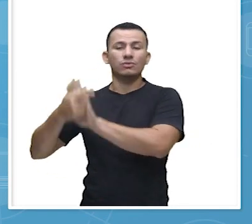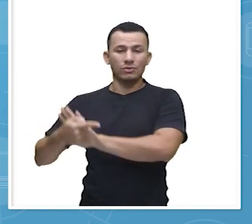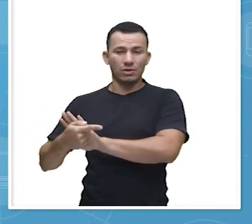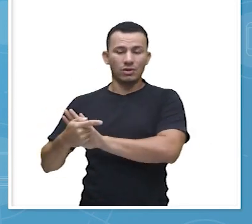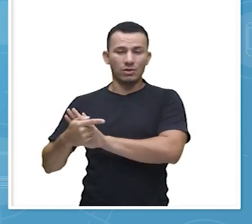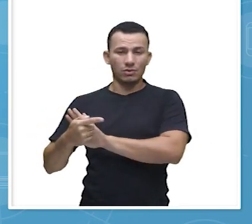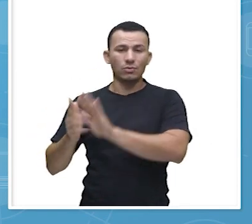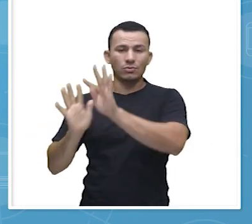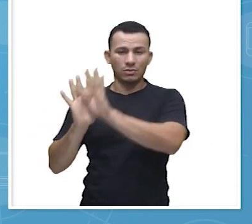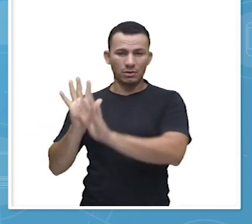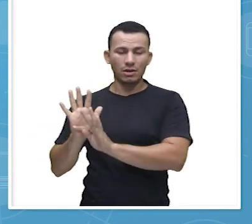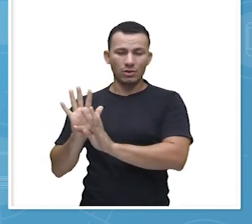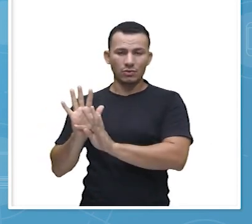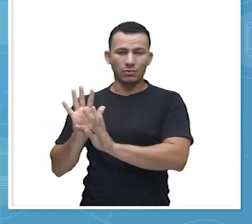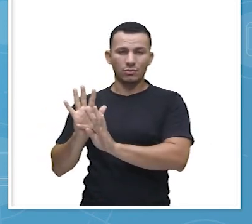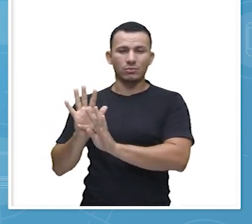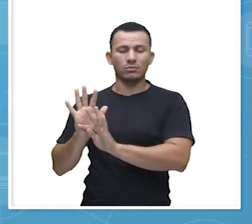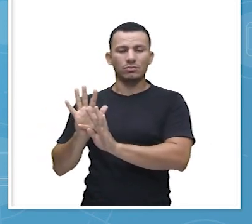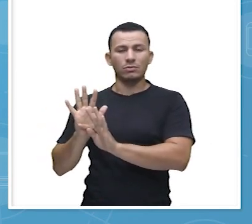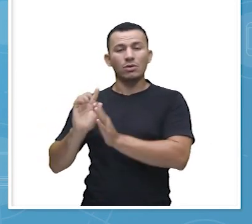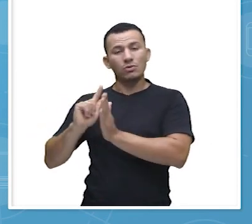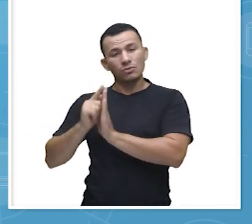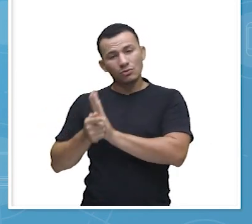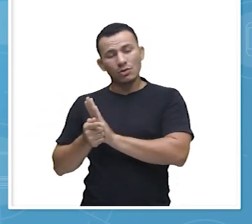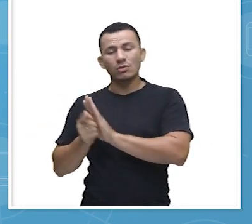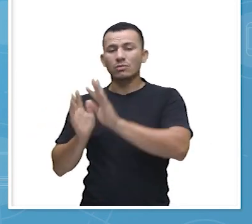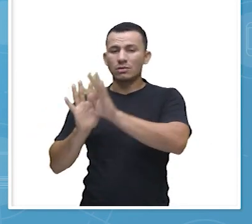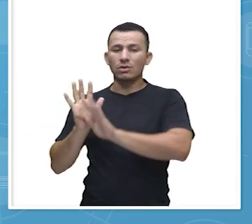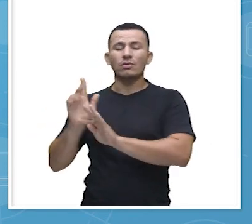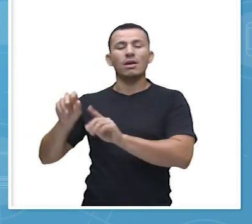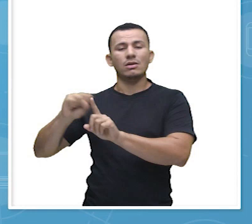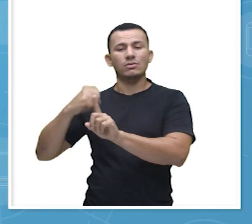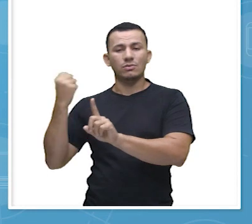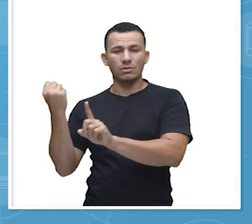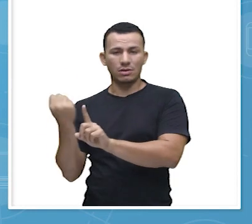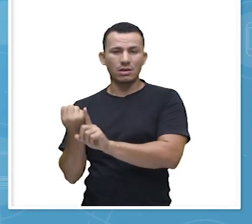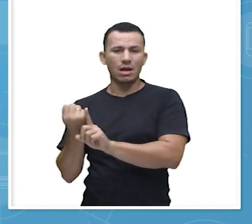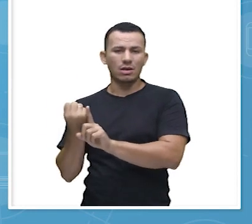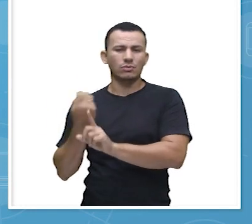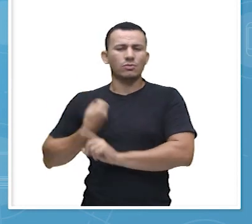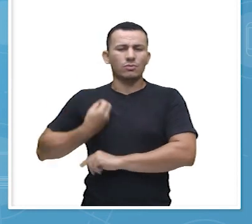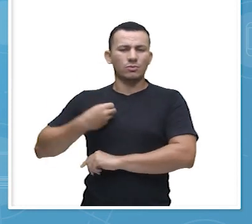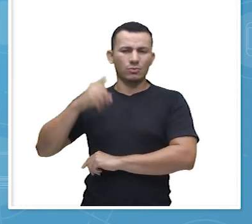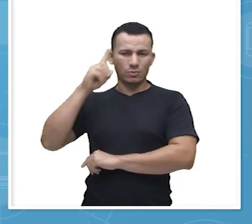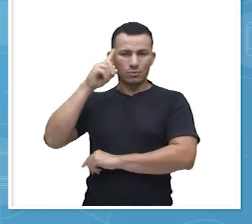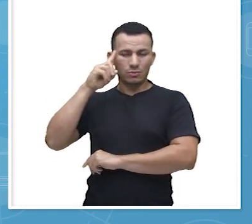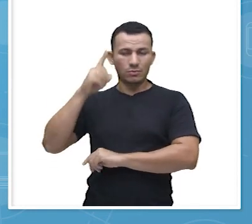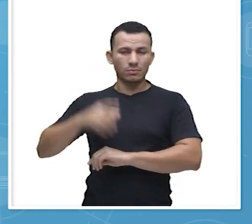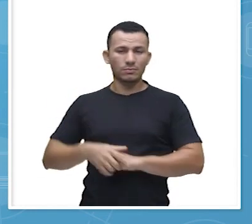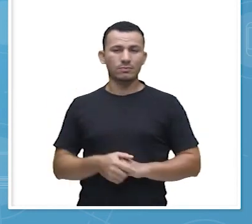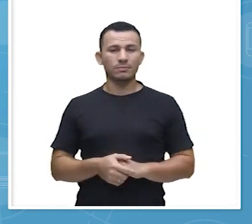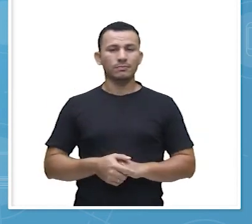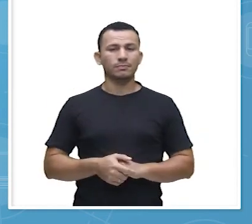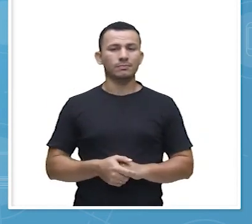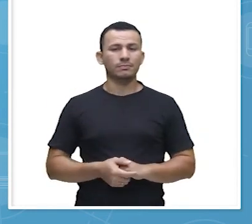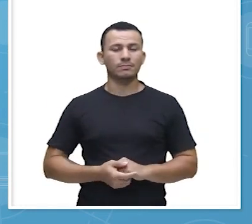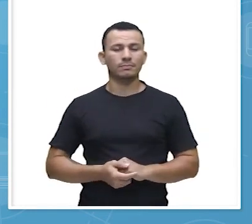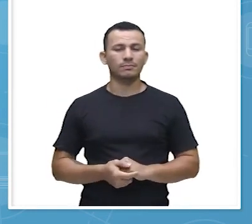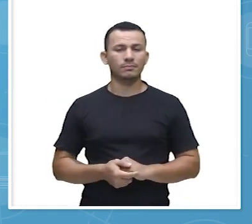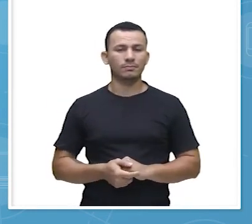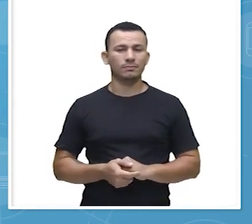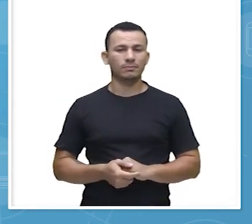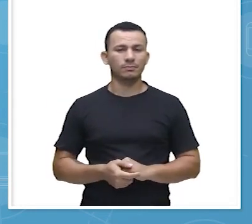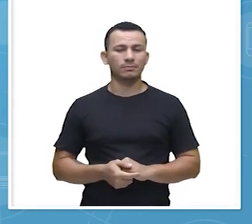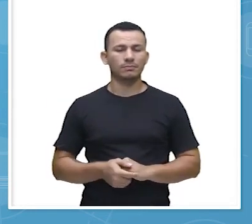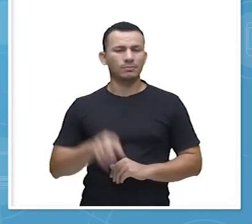em sociedade, dos textos que efetivam as nossas práticas sociais. Ora, quem é que nunca leu uma notícia? Quem é que nunca leu